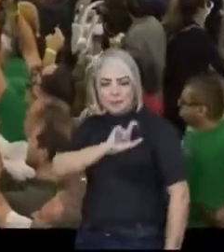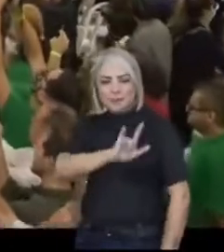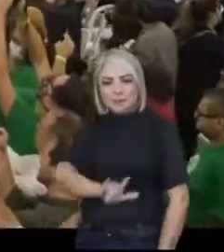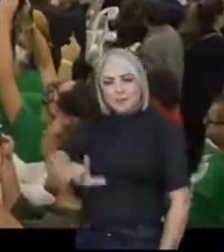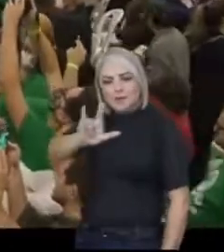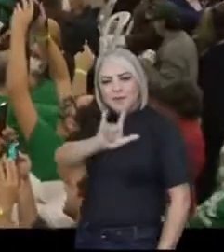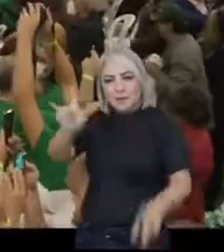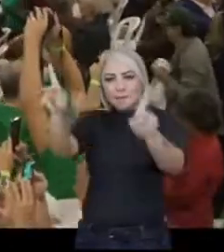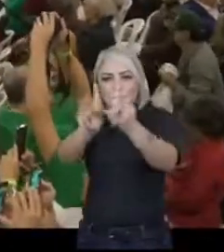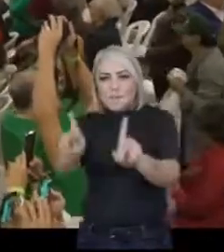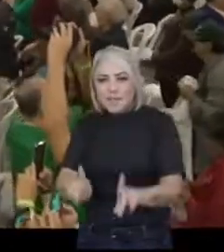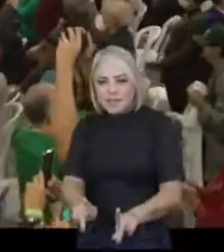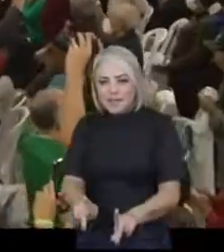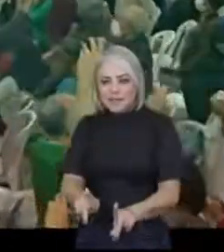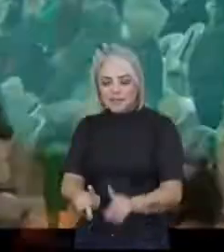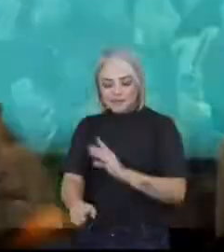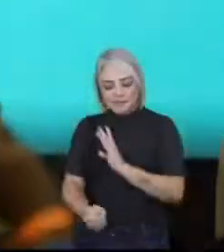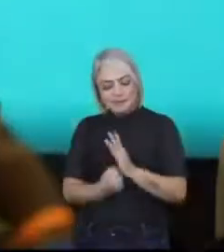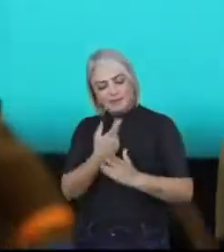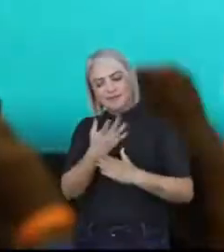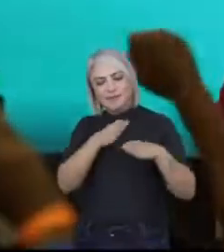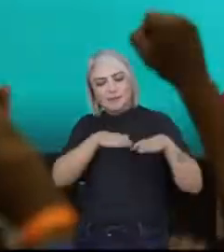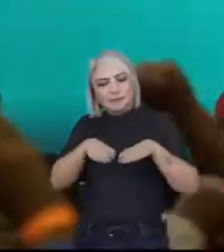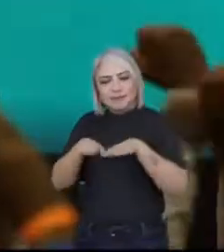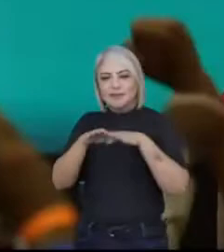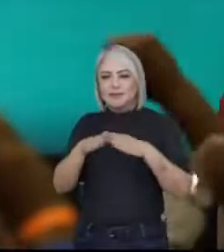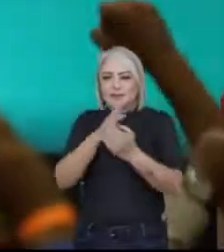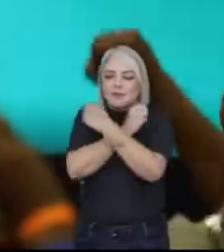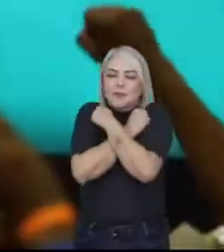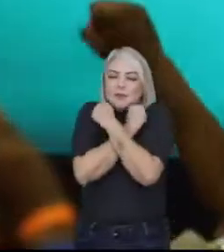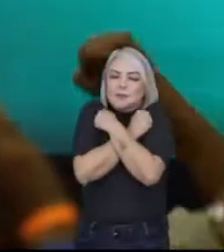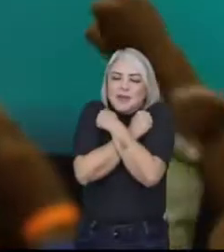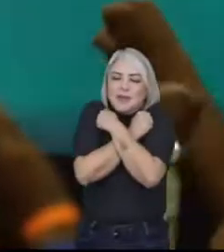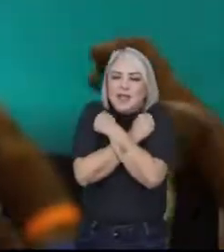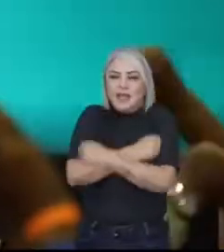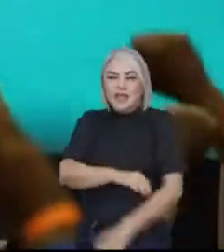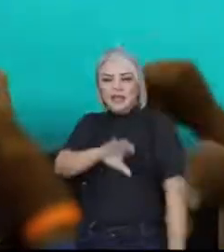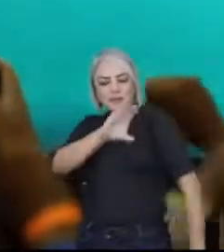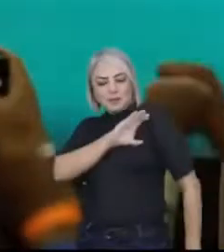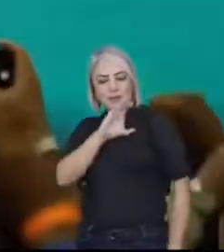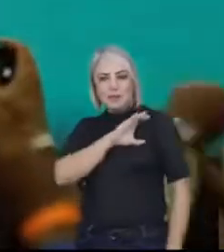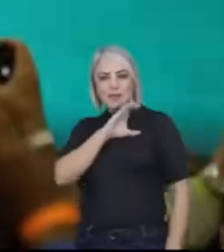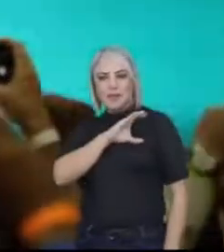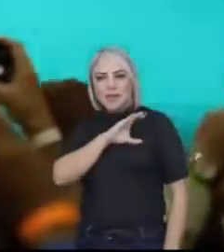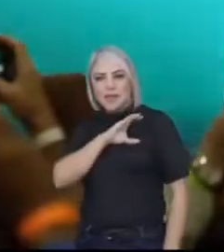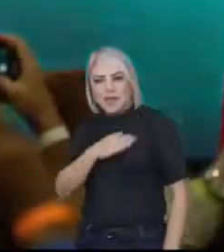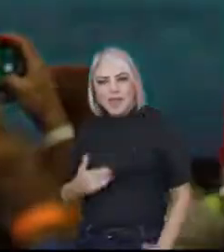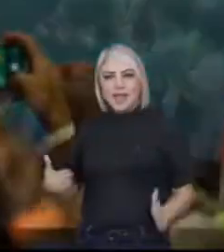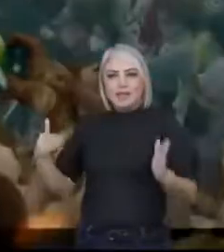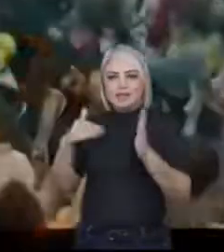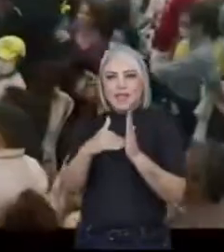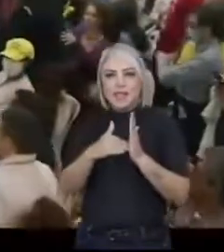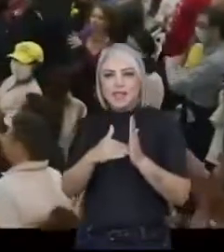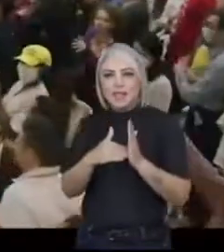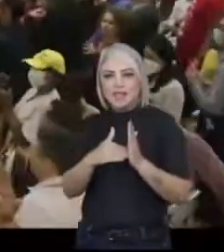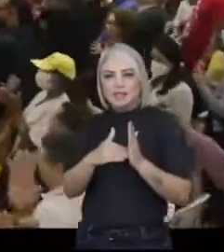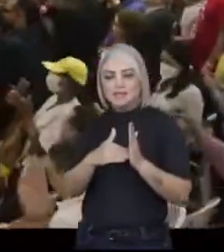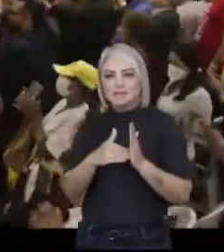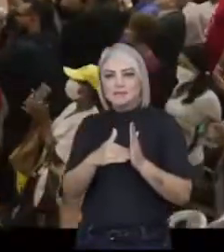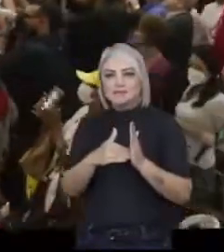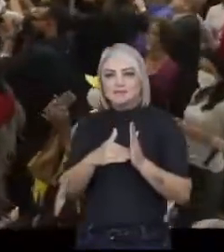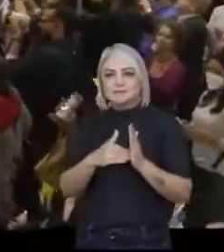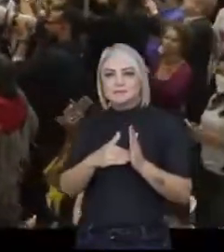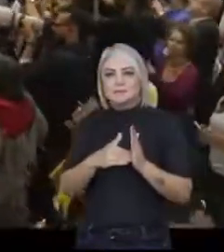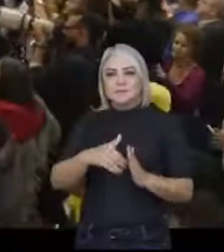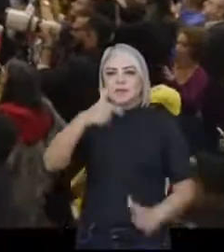e criando harmonia. Um abraço, companheiros, e até o dia 2 de